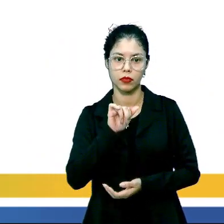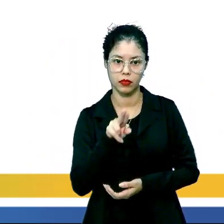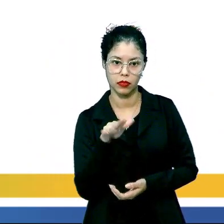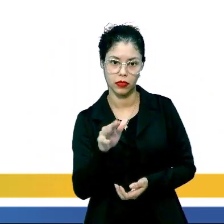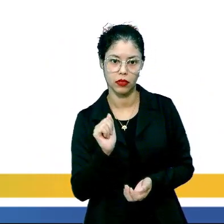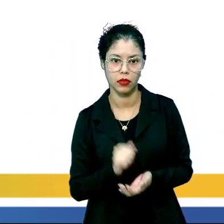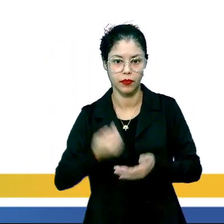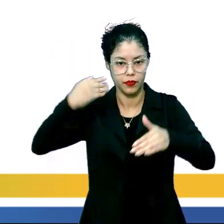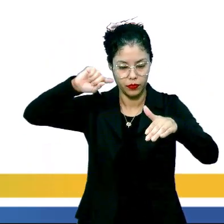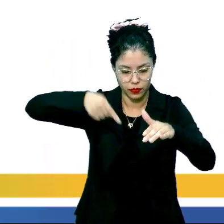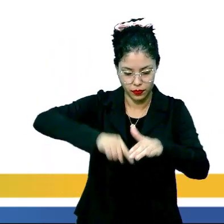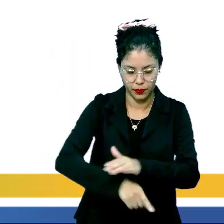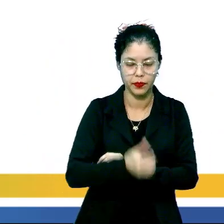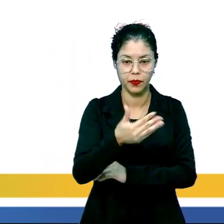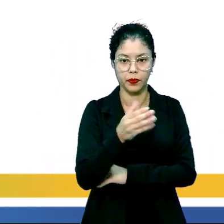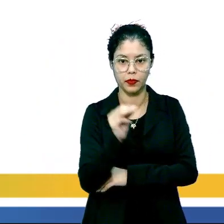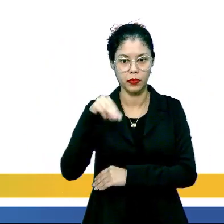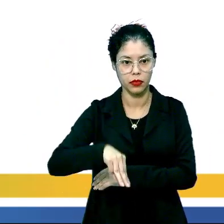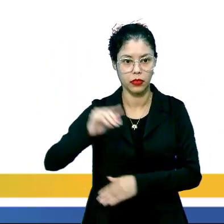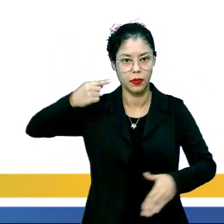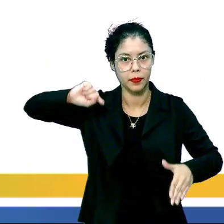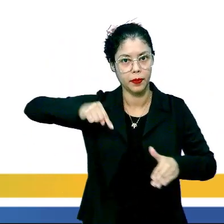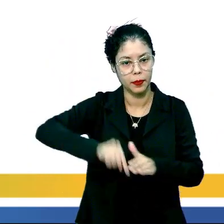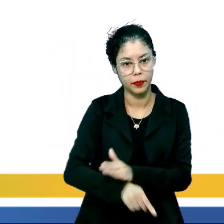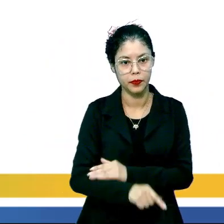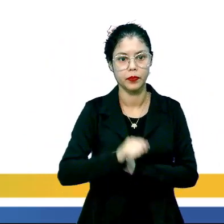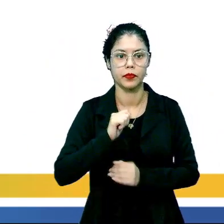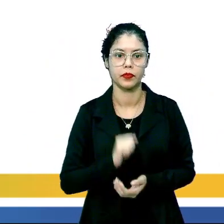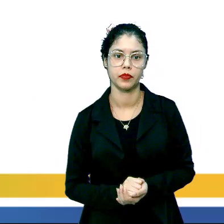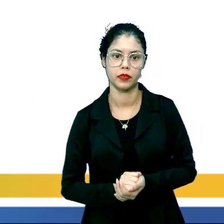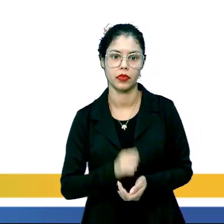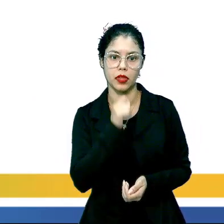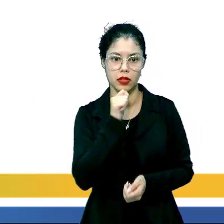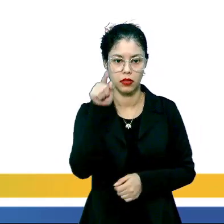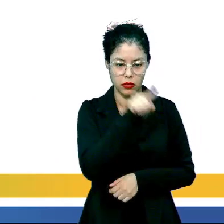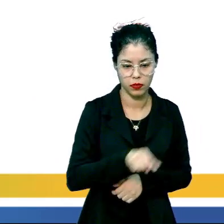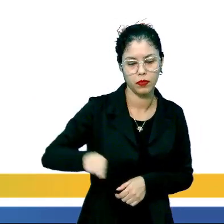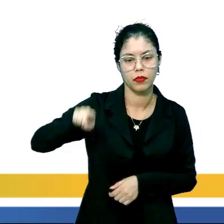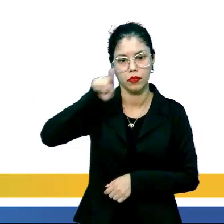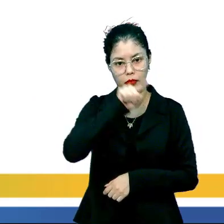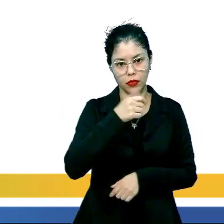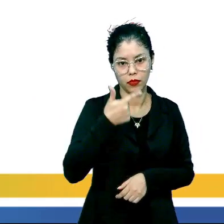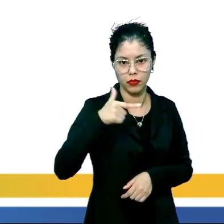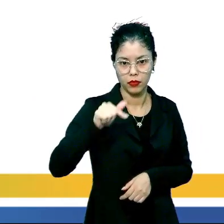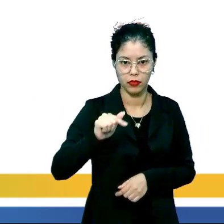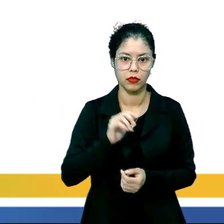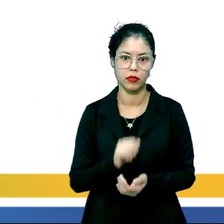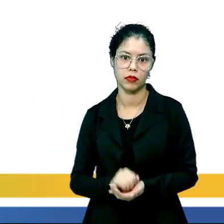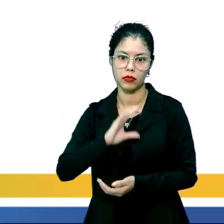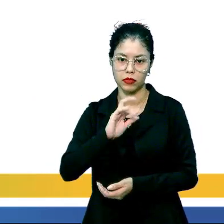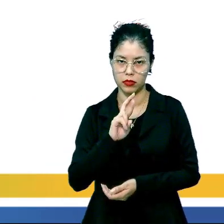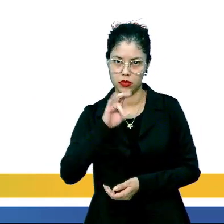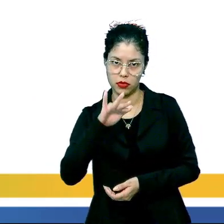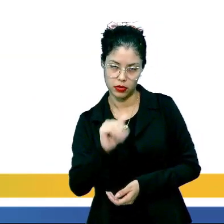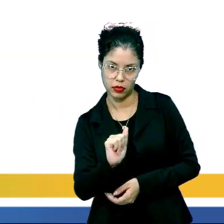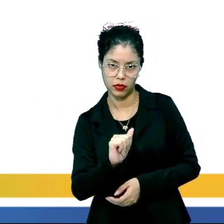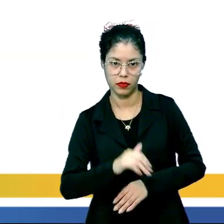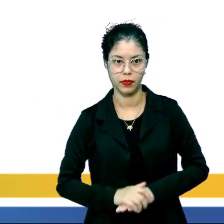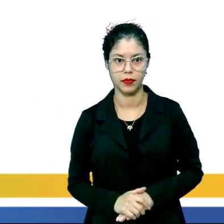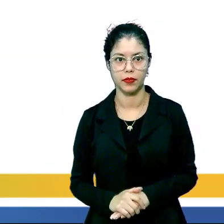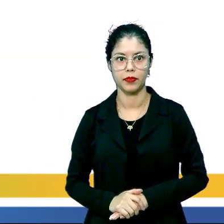fica enterrado a 100 metros de profundidade e tem uma forma de um anel com 27 quilômetros